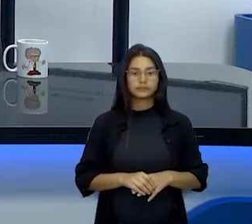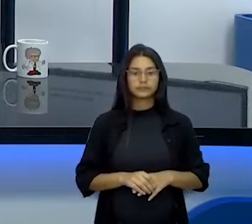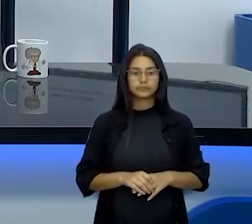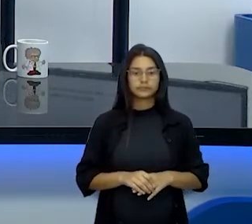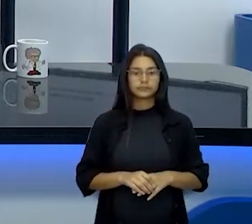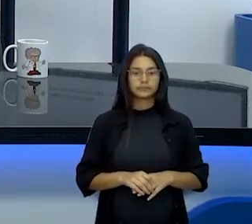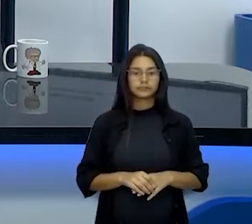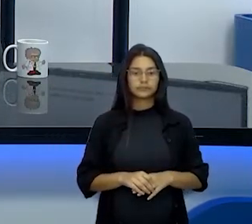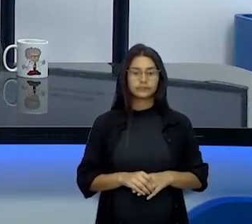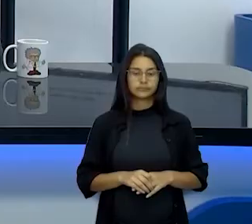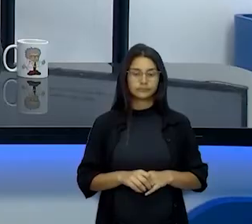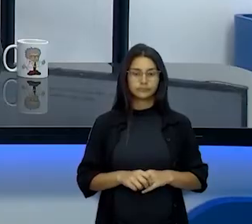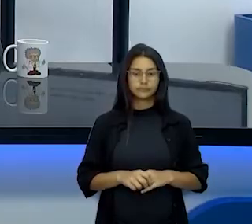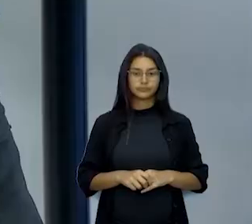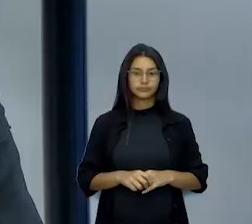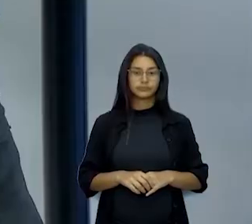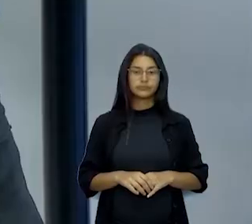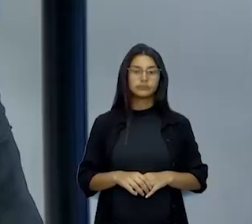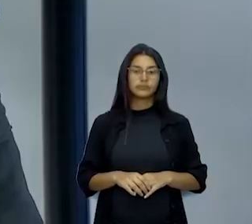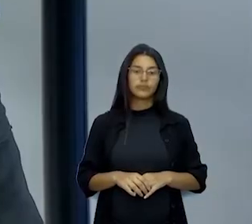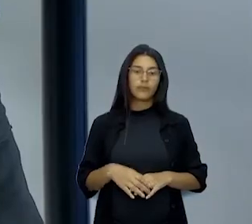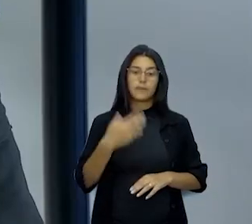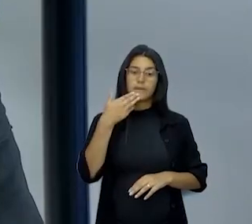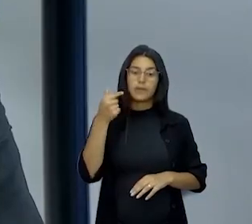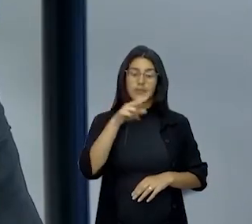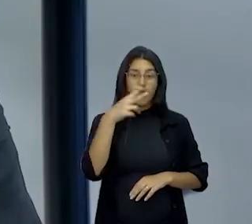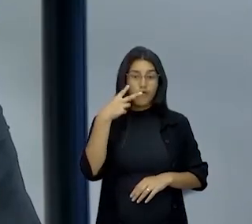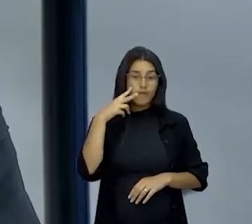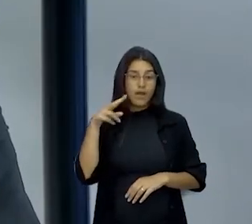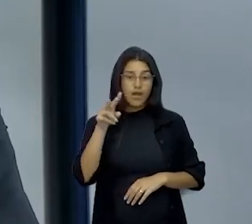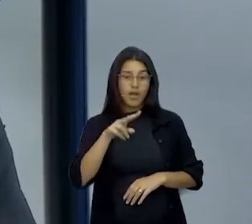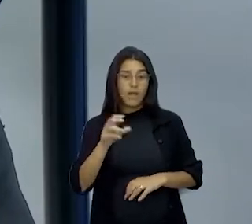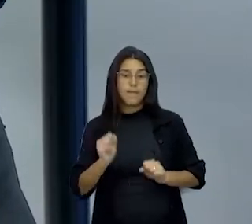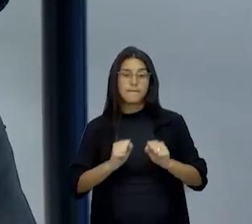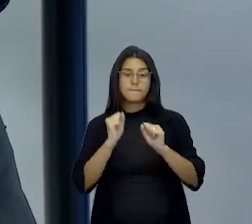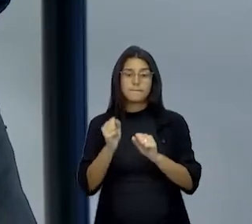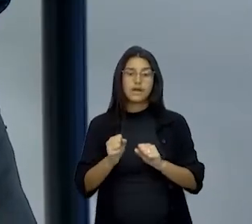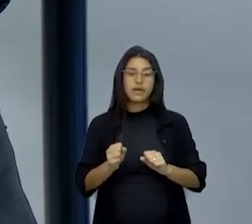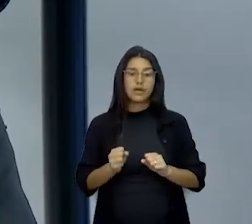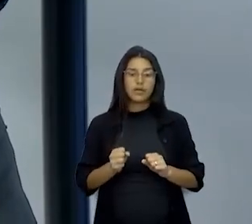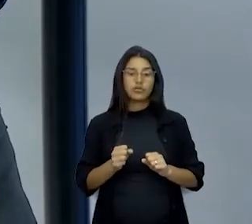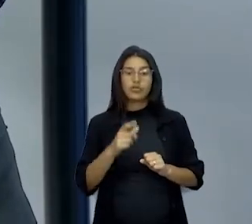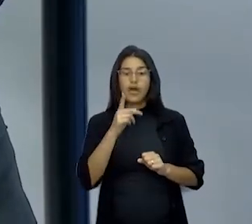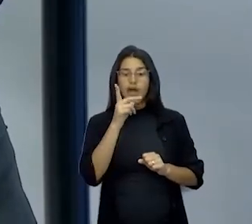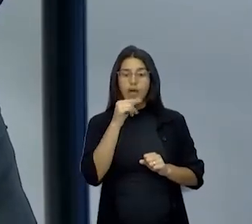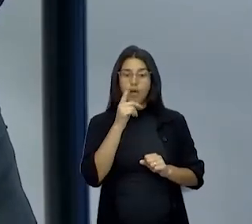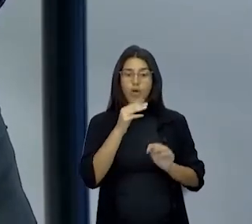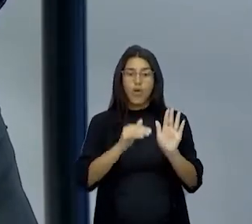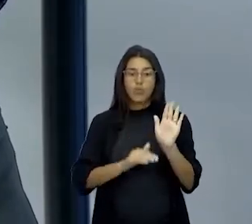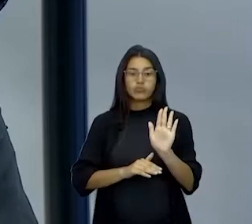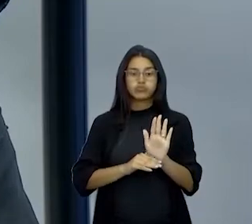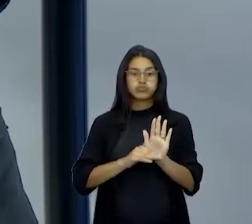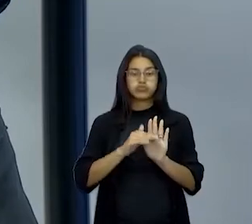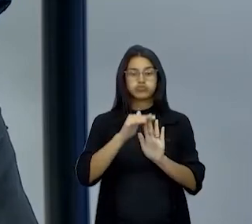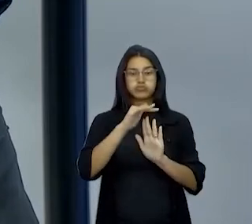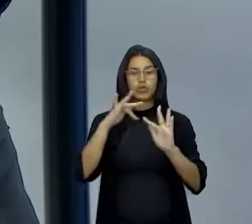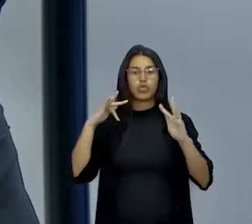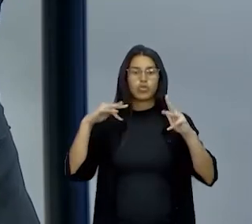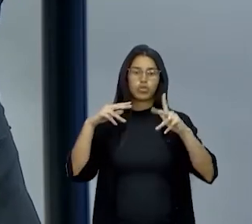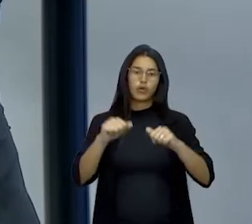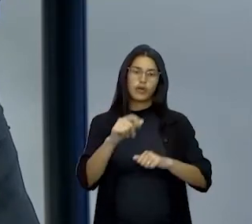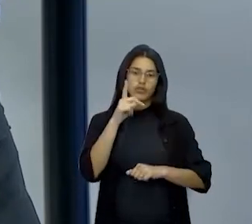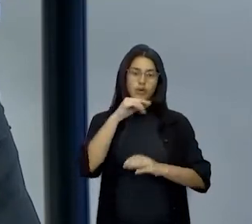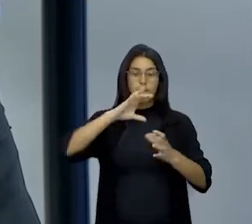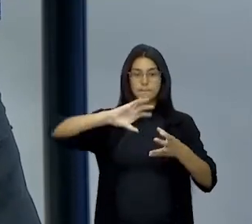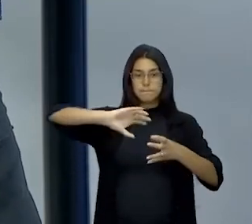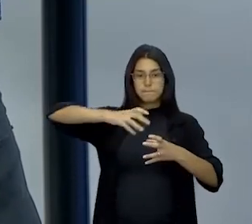água. Então, para ficar melhor vocês visualizarem, você pode encher aqui a tampa, né? Toda aqui de água, toda praticamente de água, e